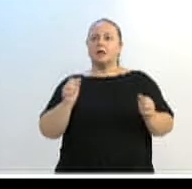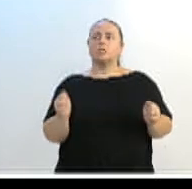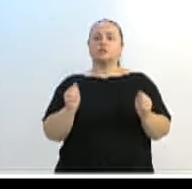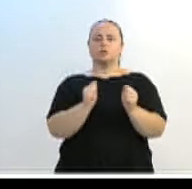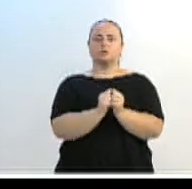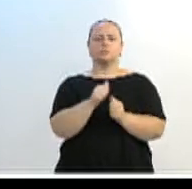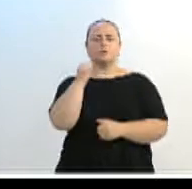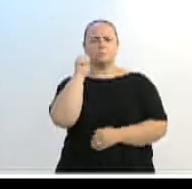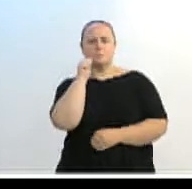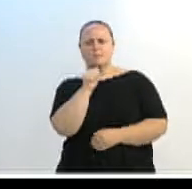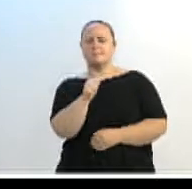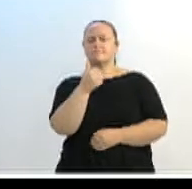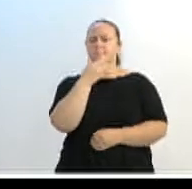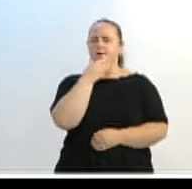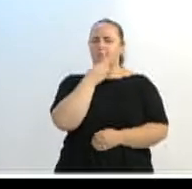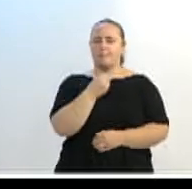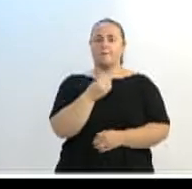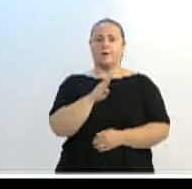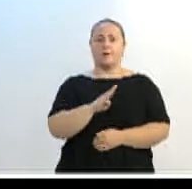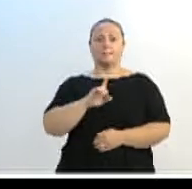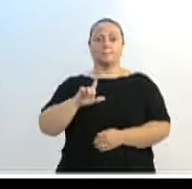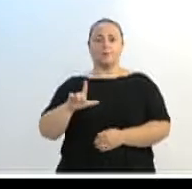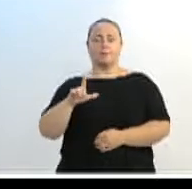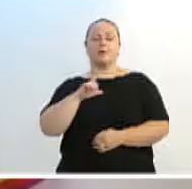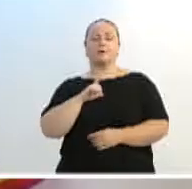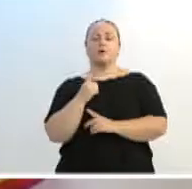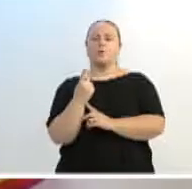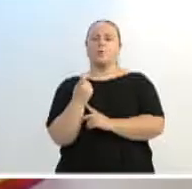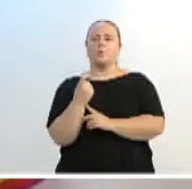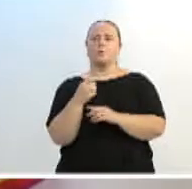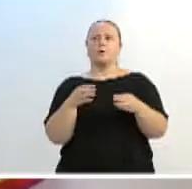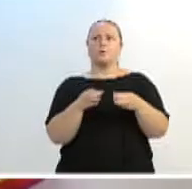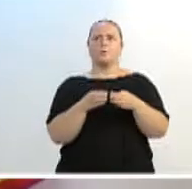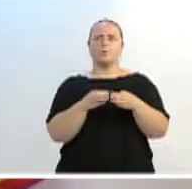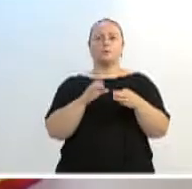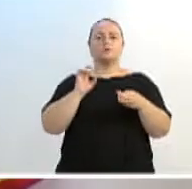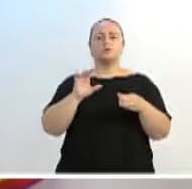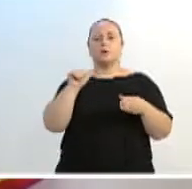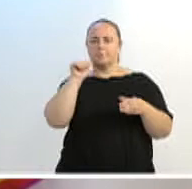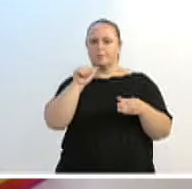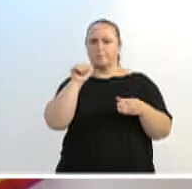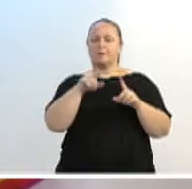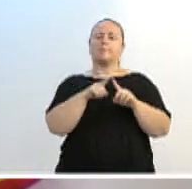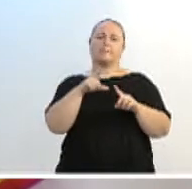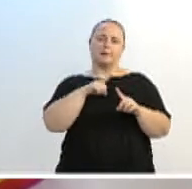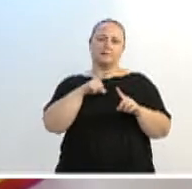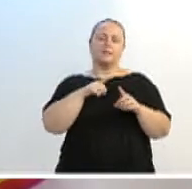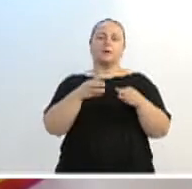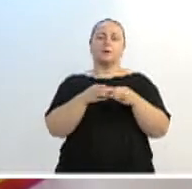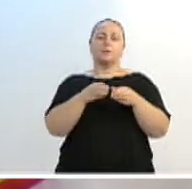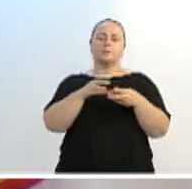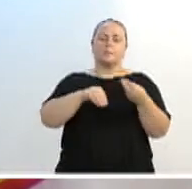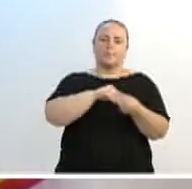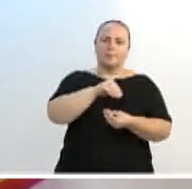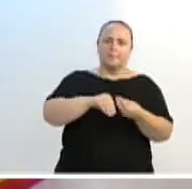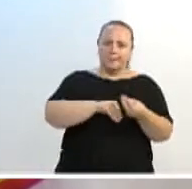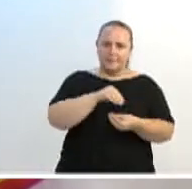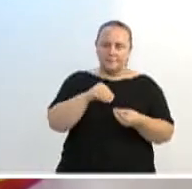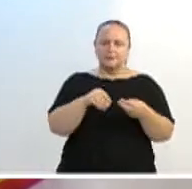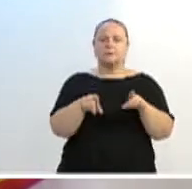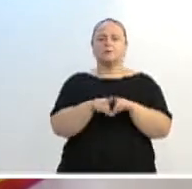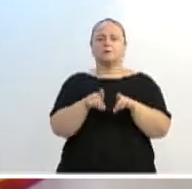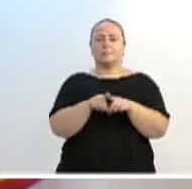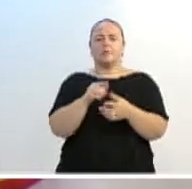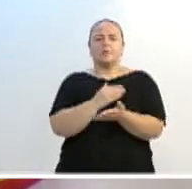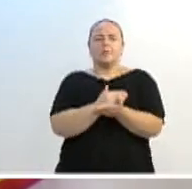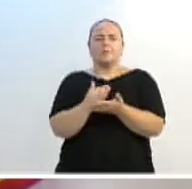e mulheres. Aqui em Blumenau, como eu citei, nós somos o único clube de mulheres, mas tem também os clubes mistos, e tem os clubes, iniciou